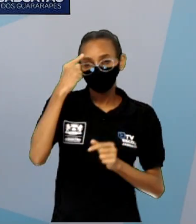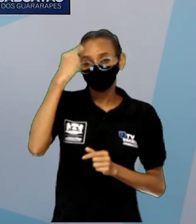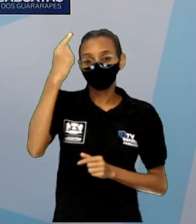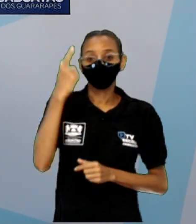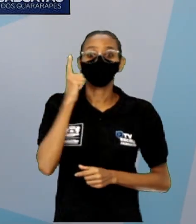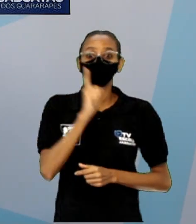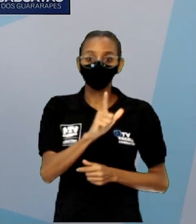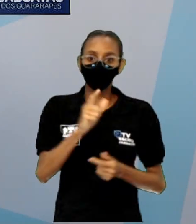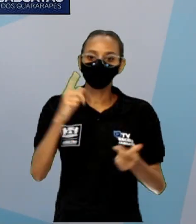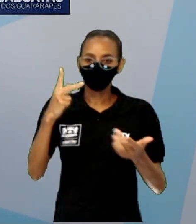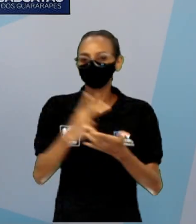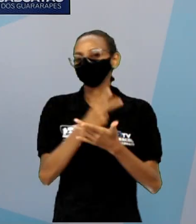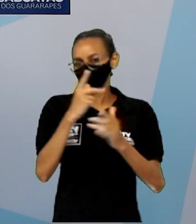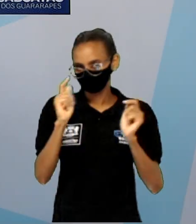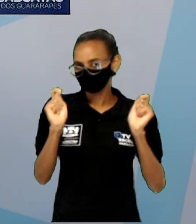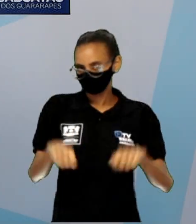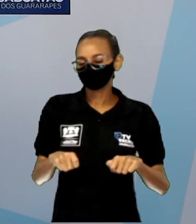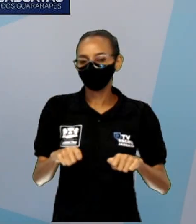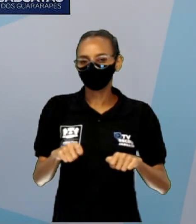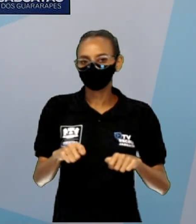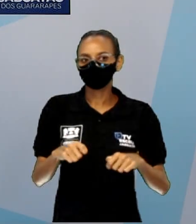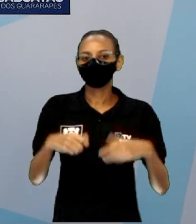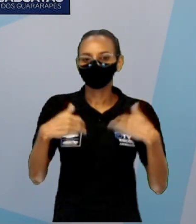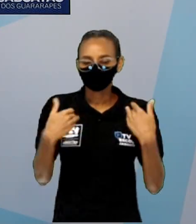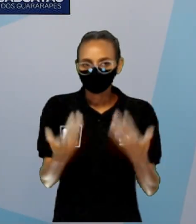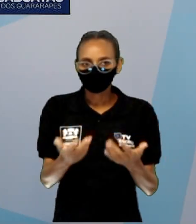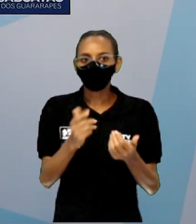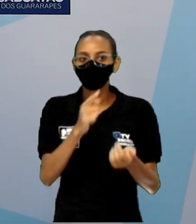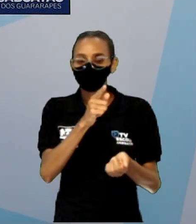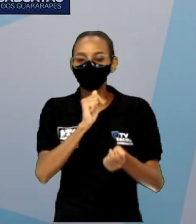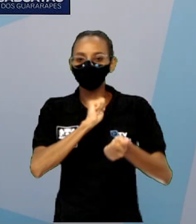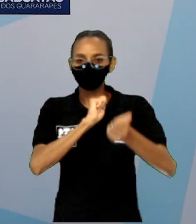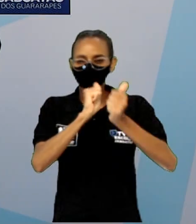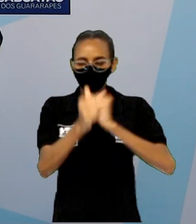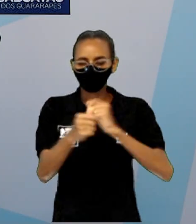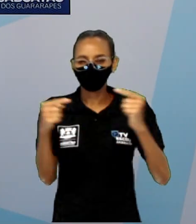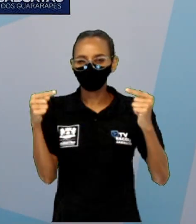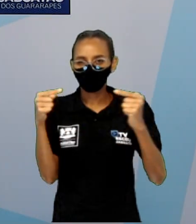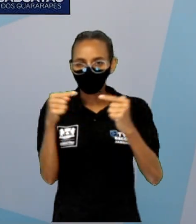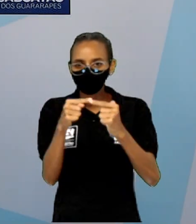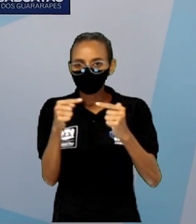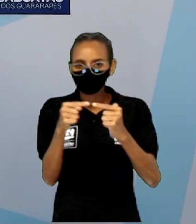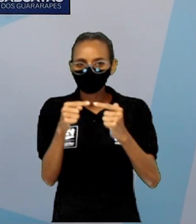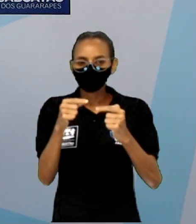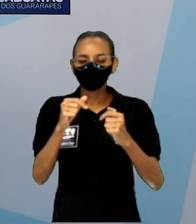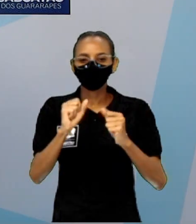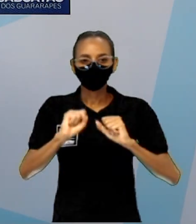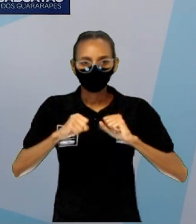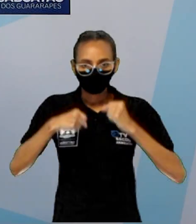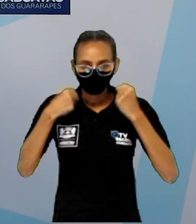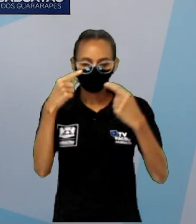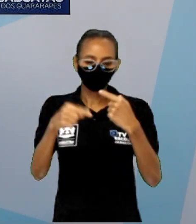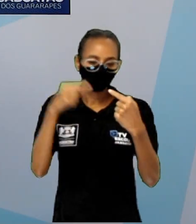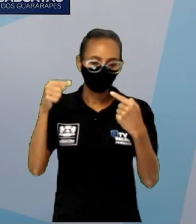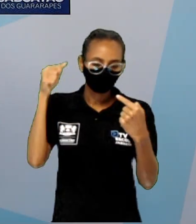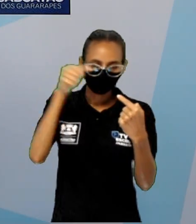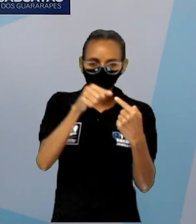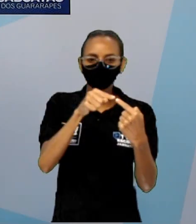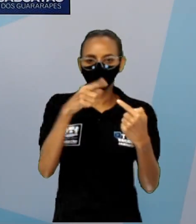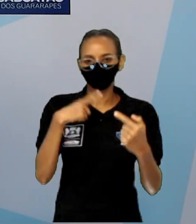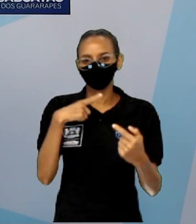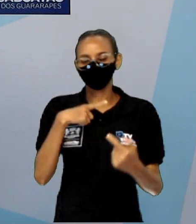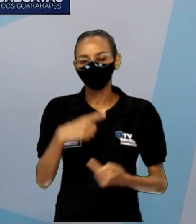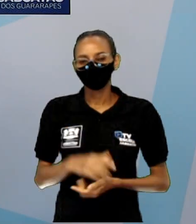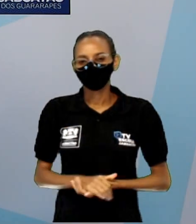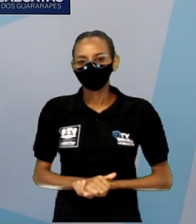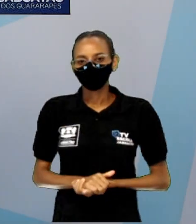acontece. Então, o esporte de marca é essa busca, é a busca pelo índice, é a busca dessa conquista e desses recordes a serem trabalhados.